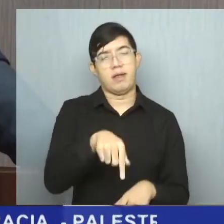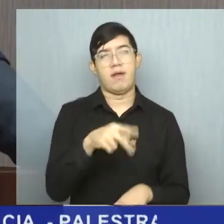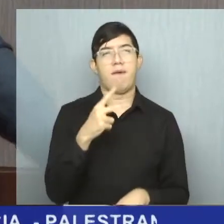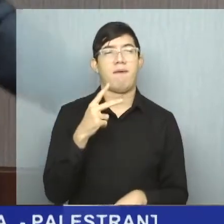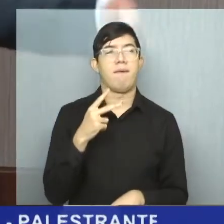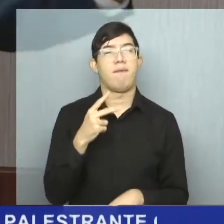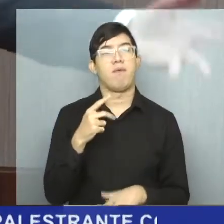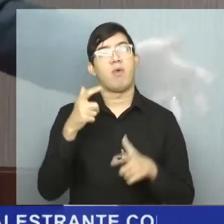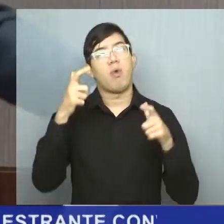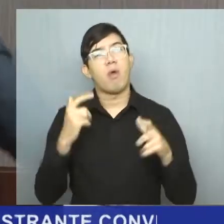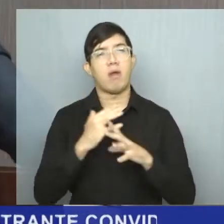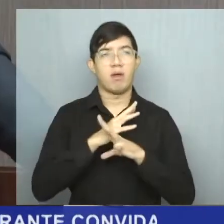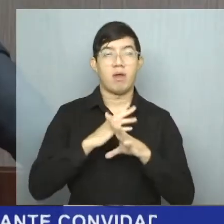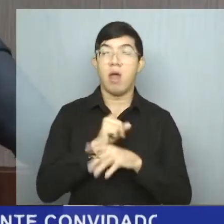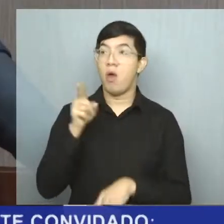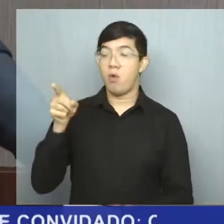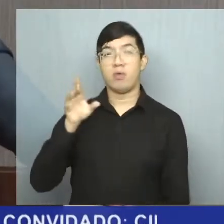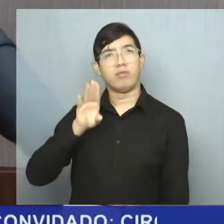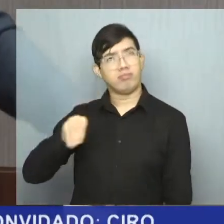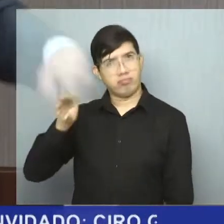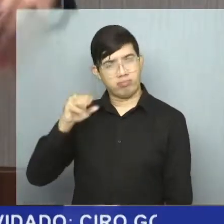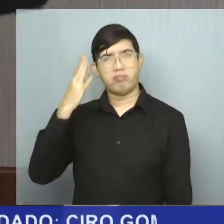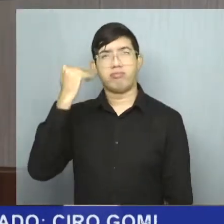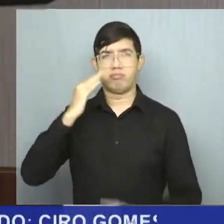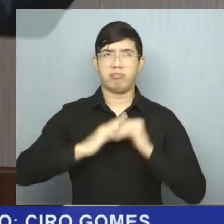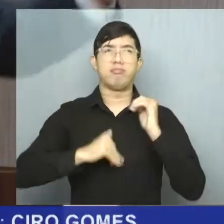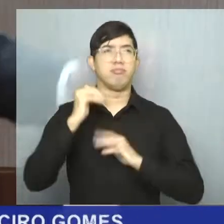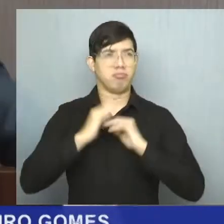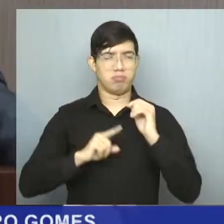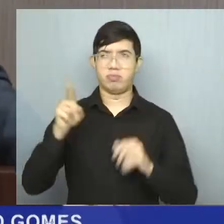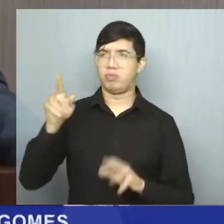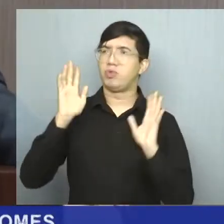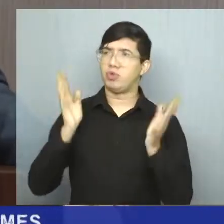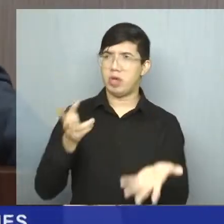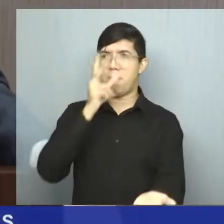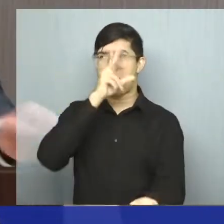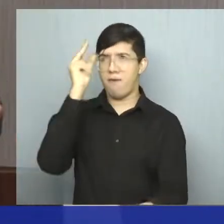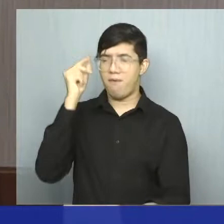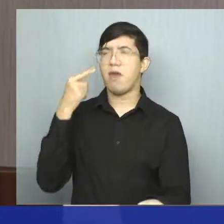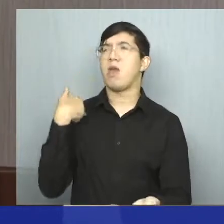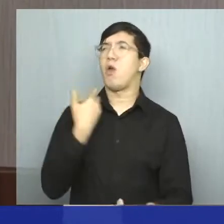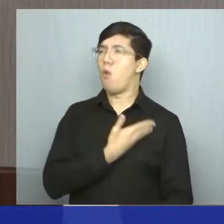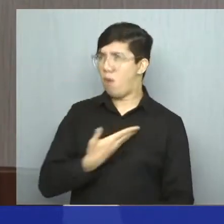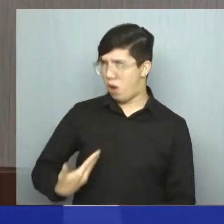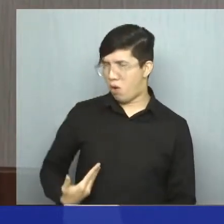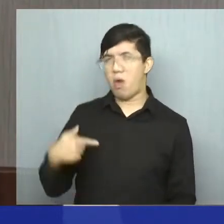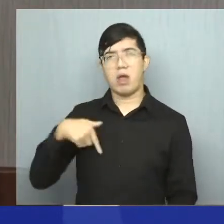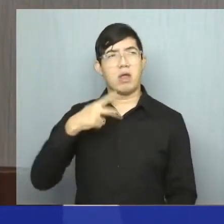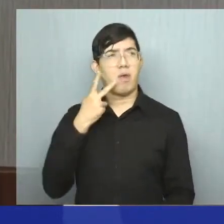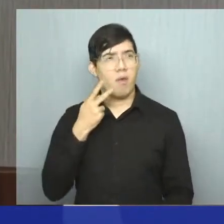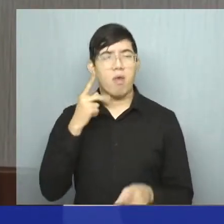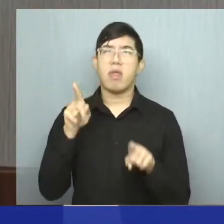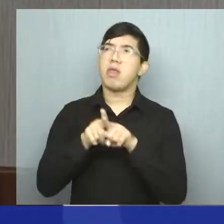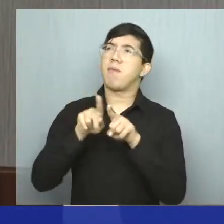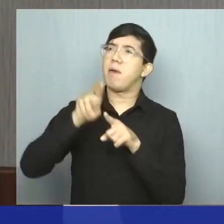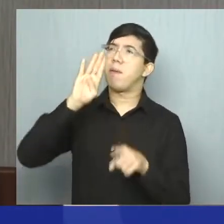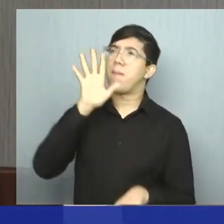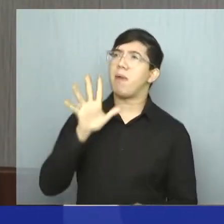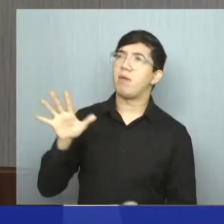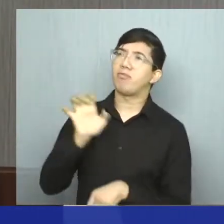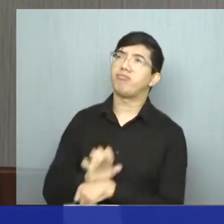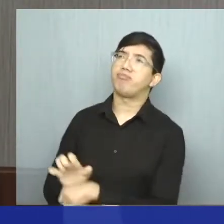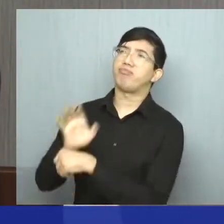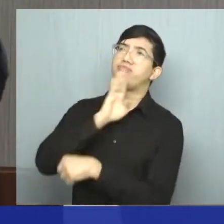bem, já foi prefeito de Fortaleza, governador, e conhece o Brasil todo, tem andado aí por várias cidades, e